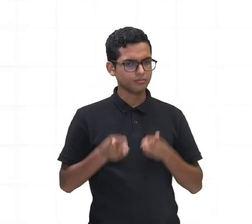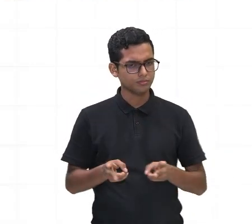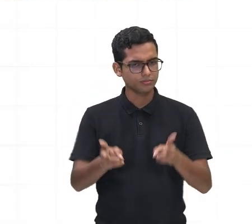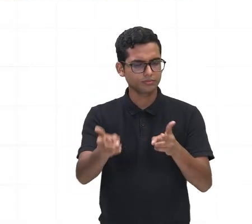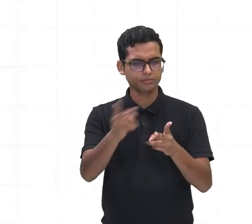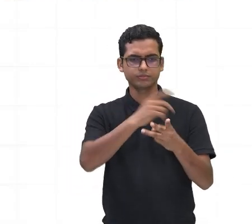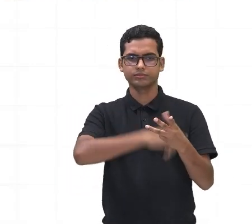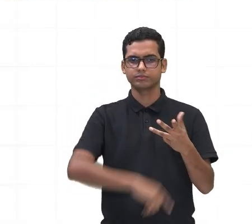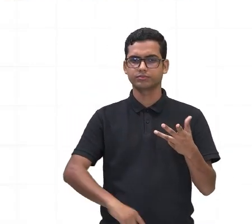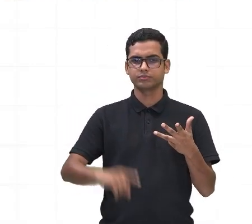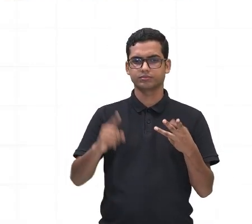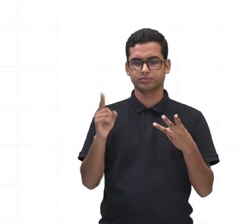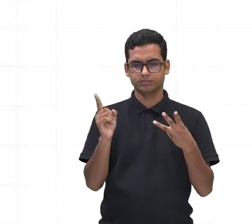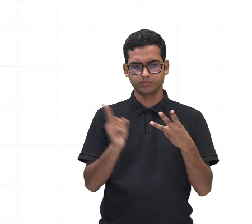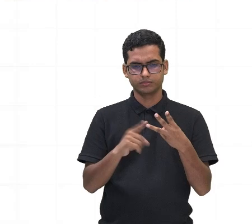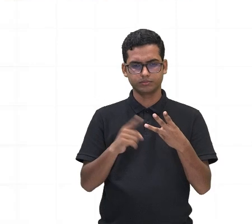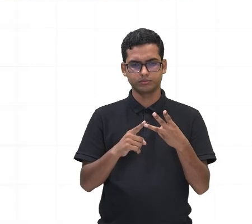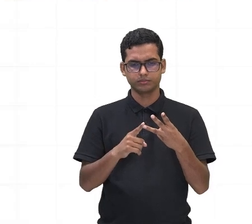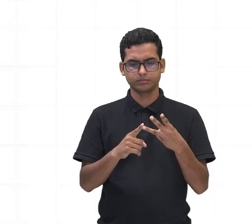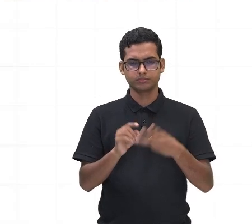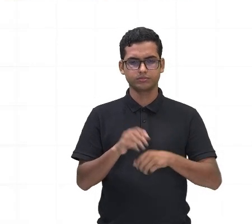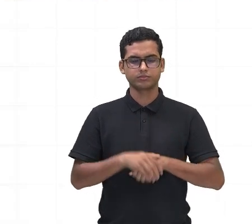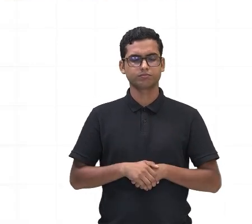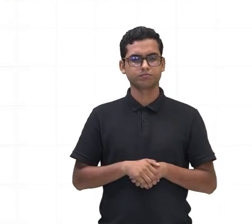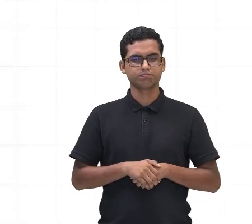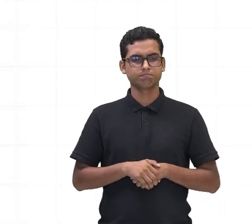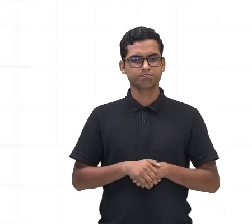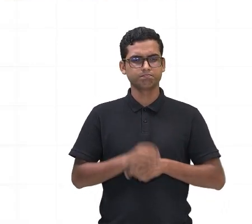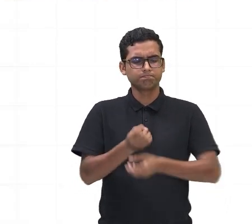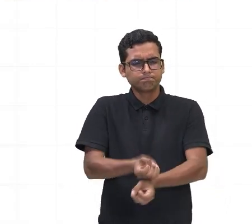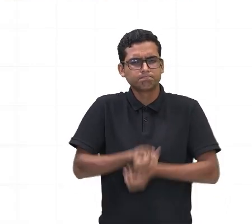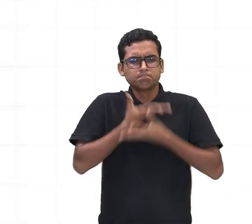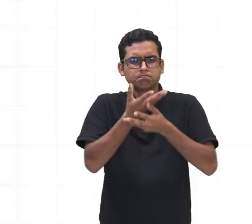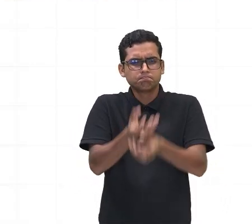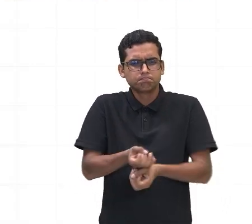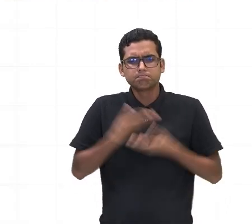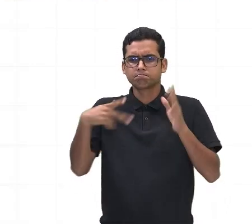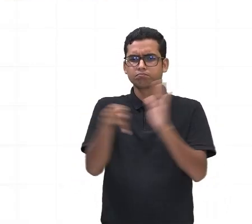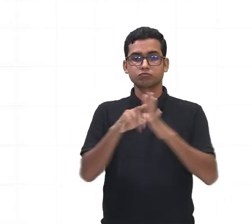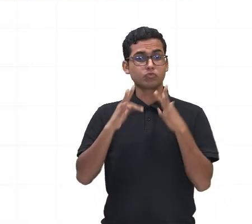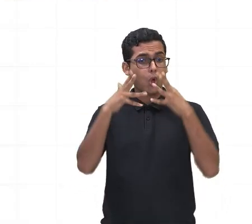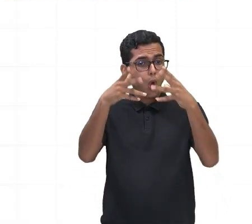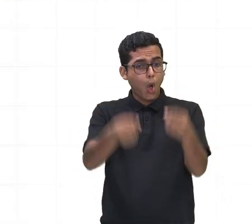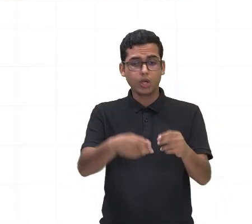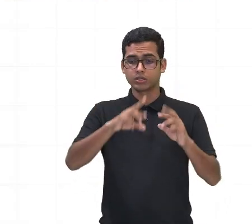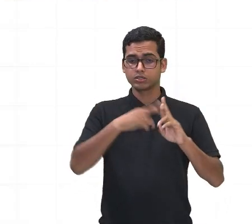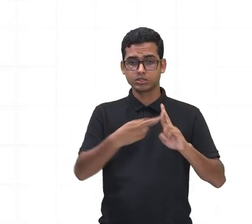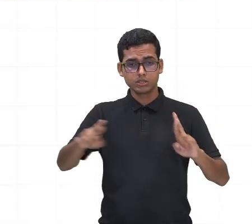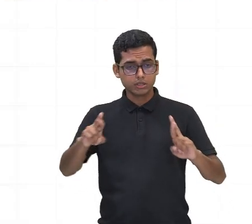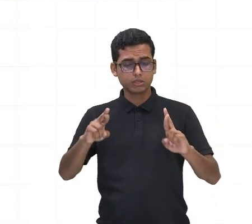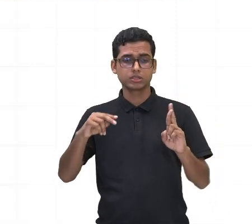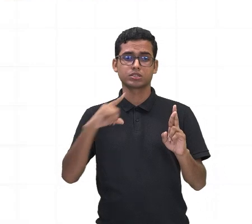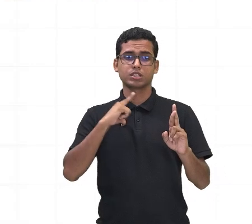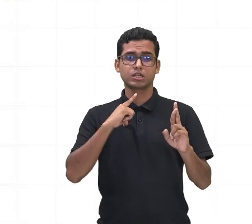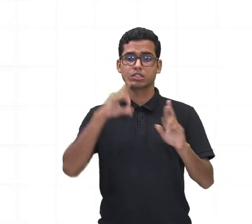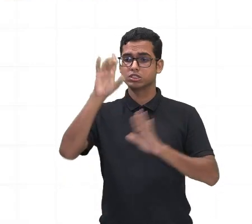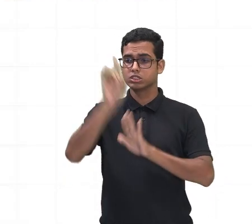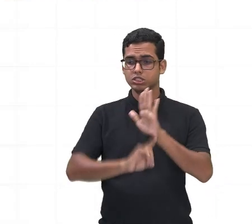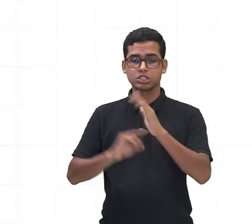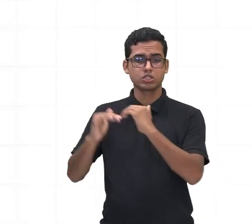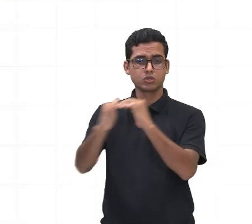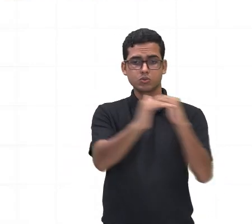A liberdade de manifestação de todas as religiões. Todas as religiões precisam ter a mesma liberdade de